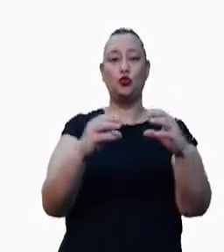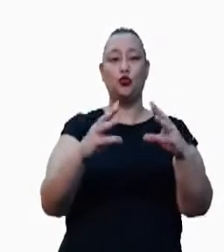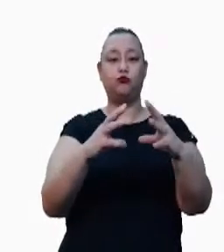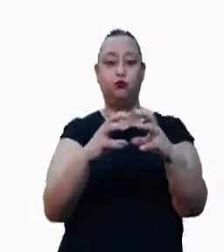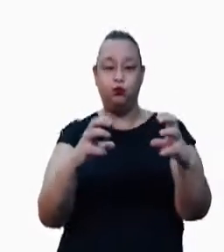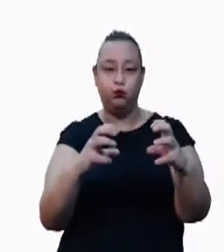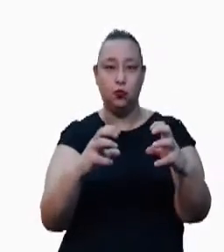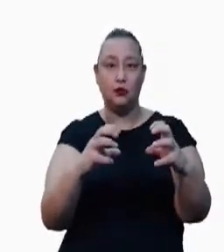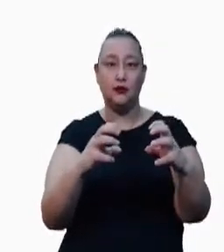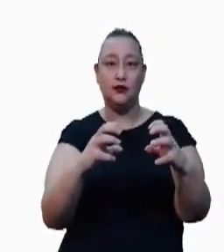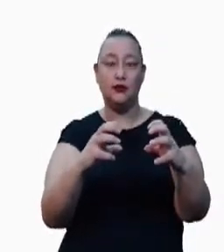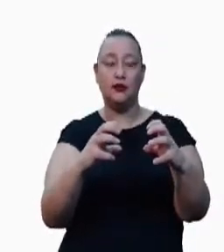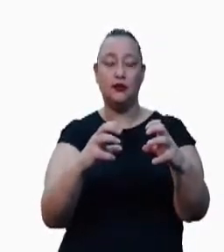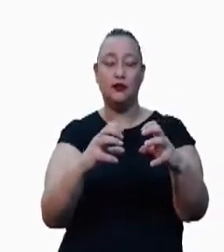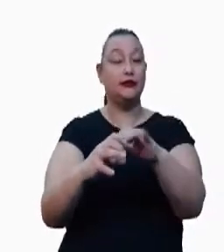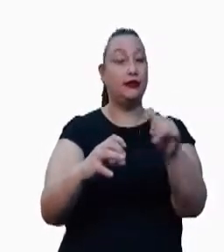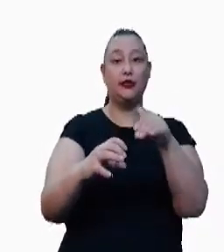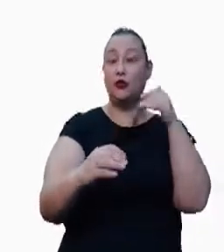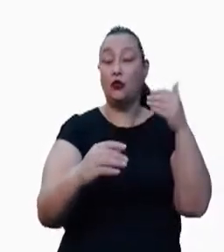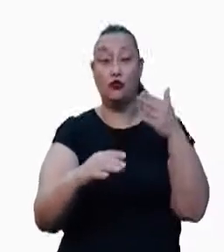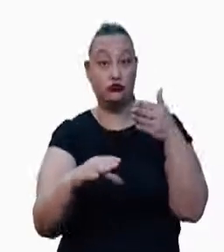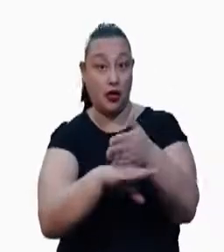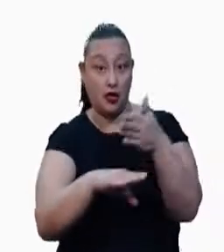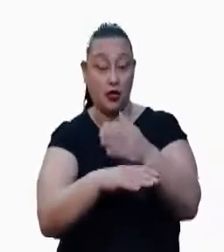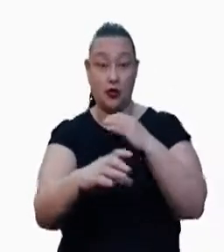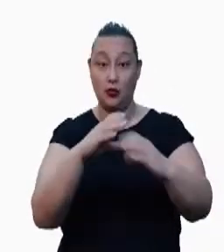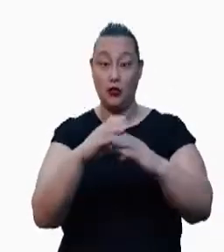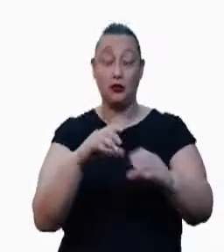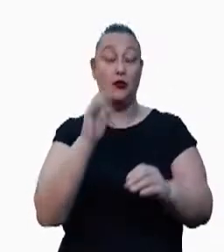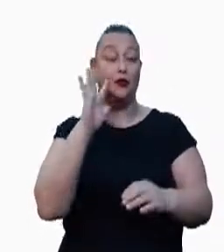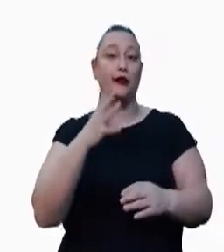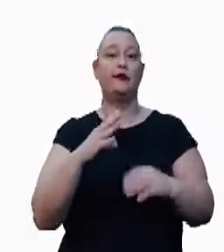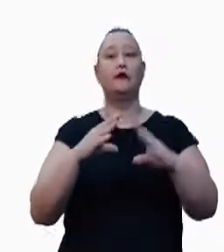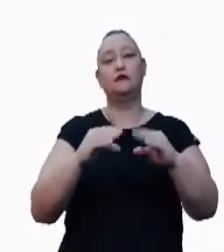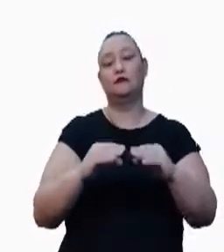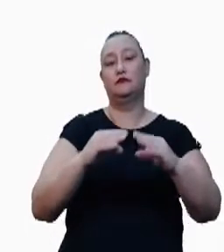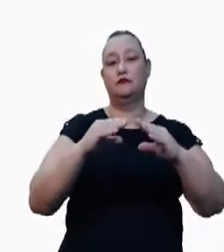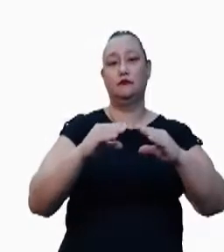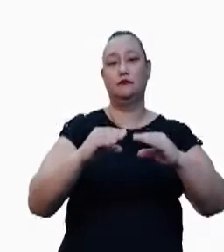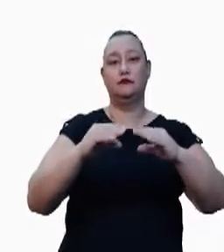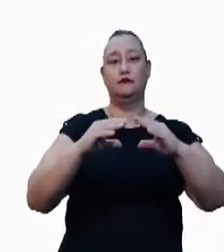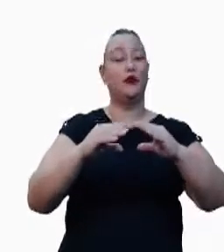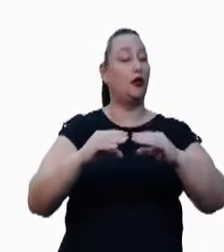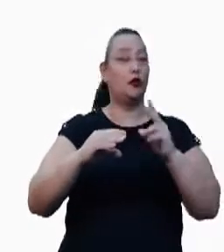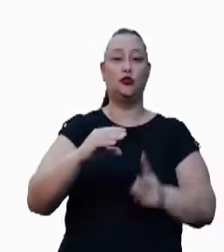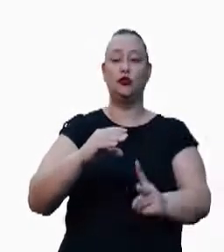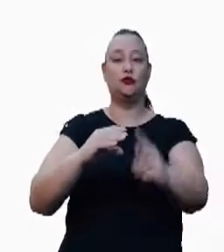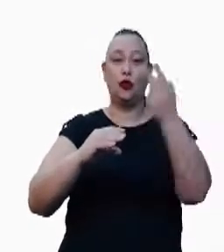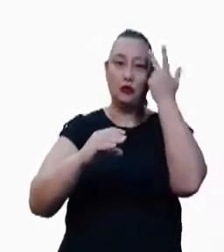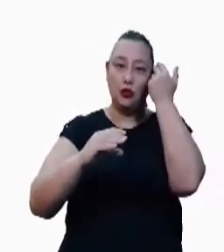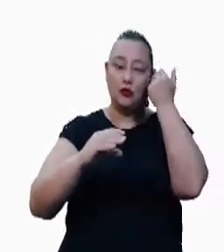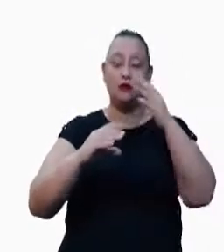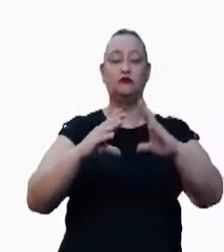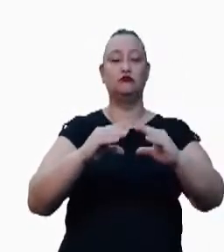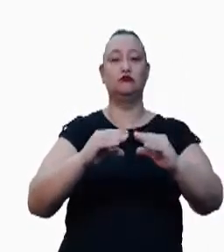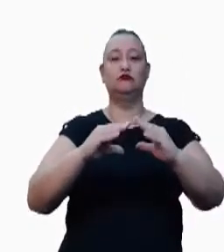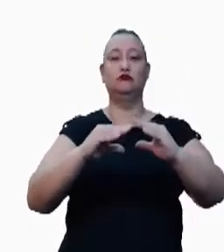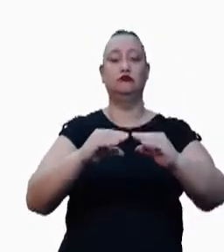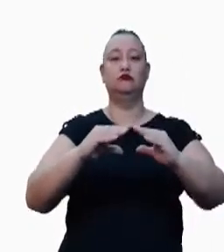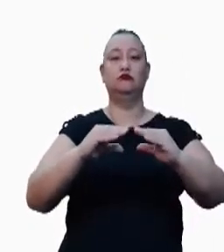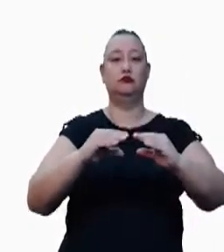contrair. Então, se isso não acontece, o que acontece com aquele músculo? Ele não se contrai. Então, ele vai permanecer num